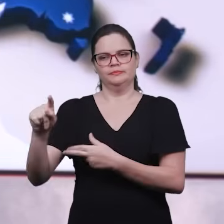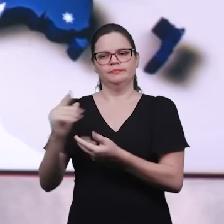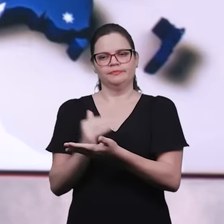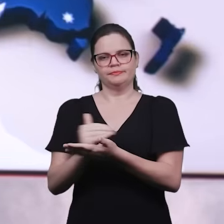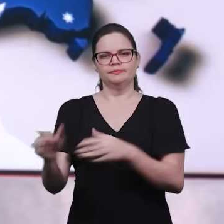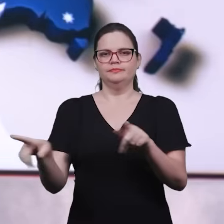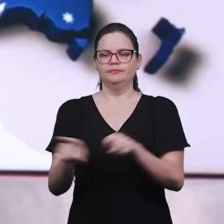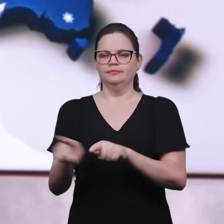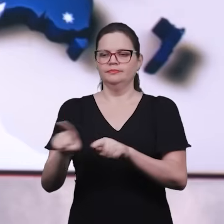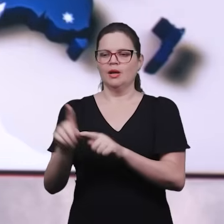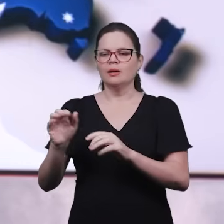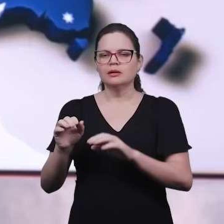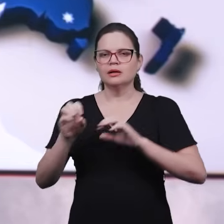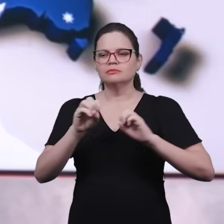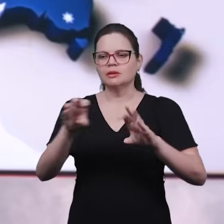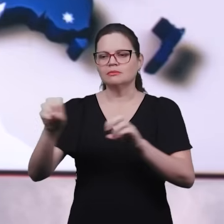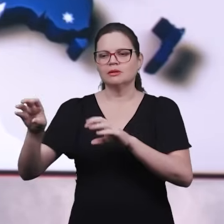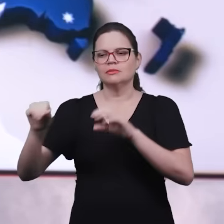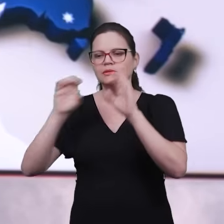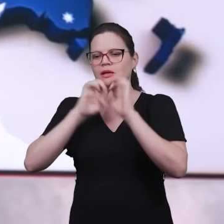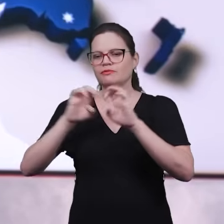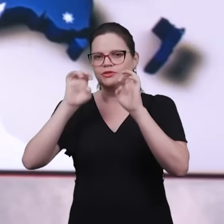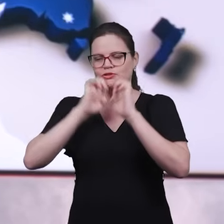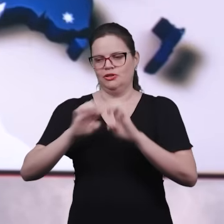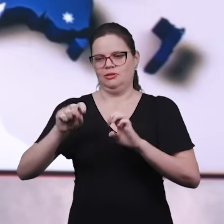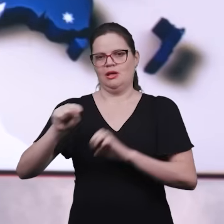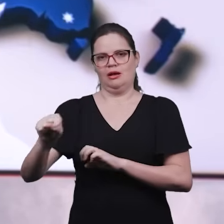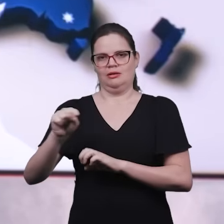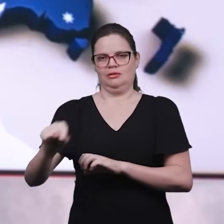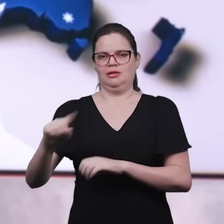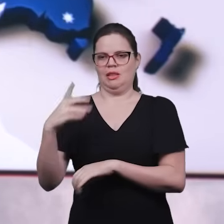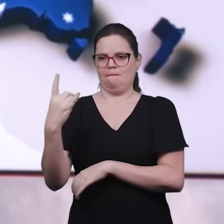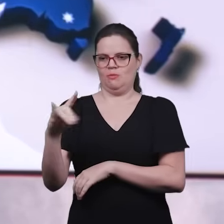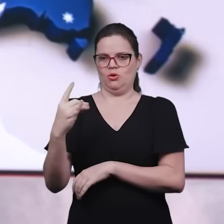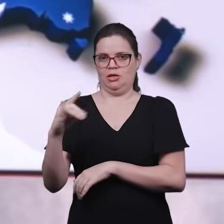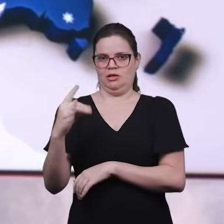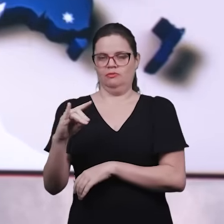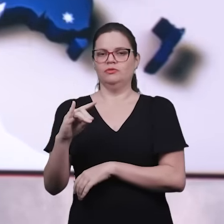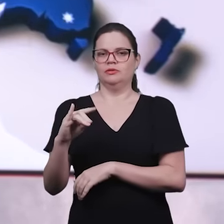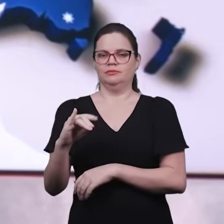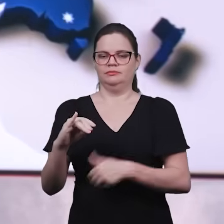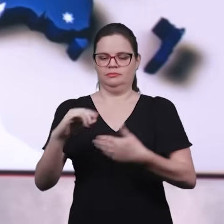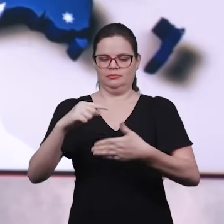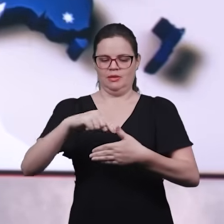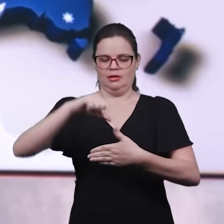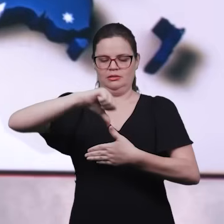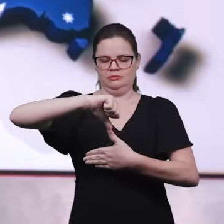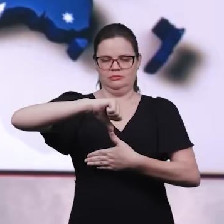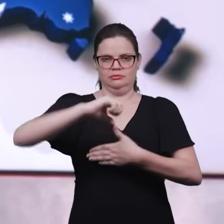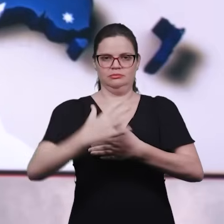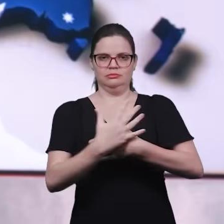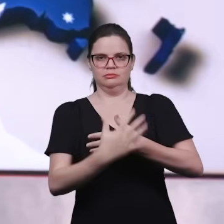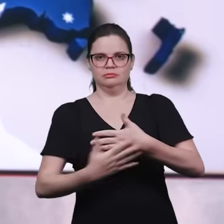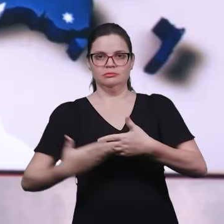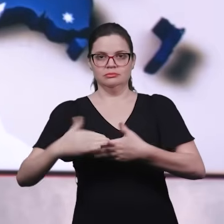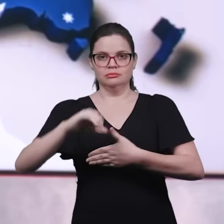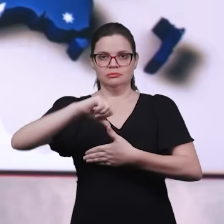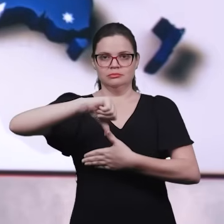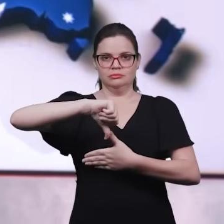os primeiros trabalhos aí aqui na América do Sul.